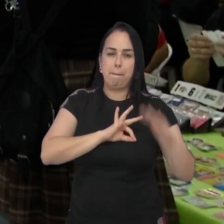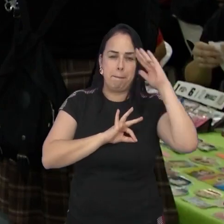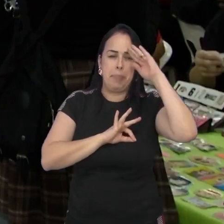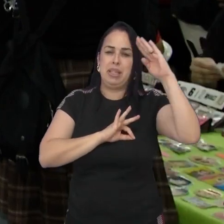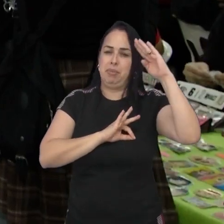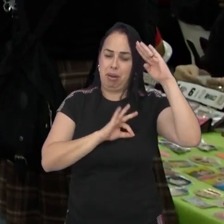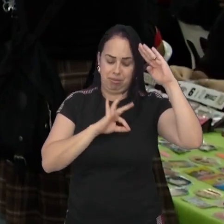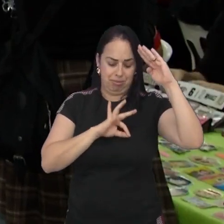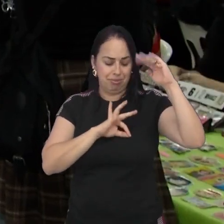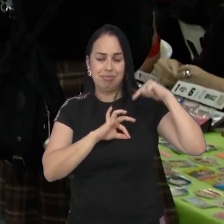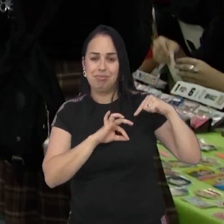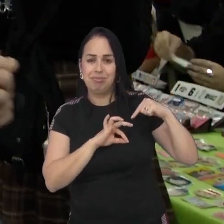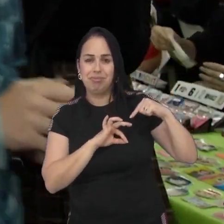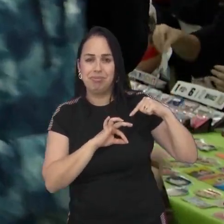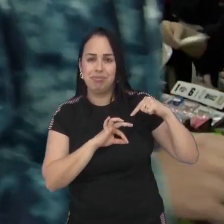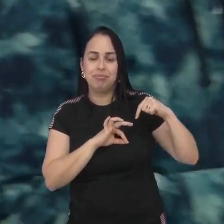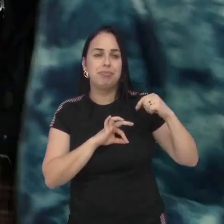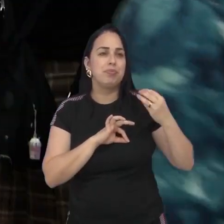principal